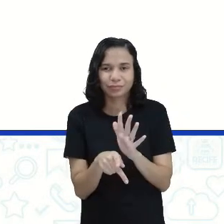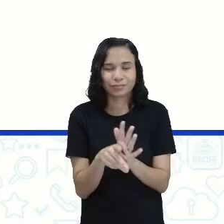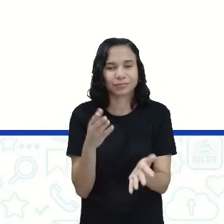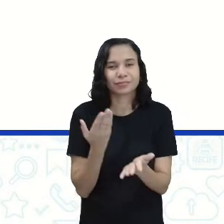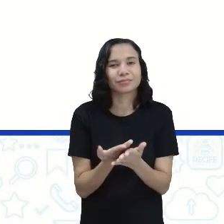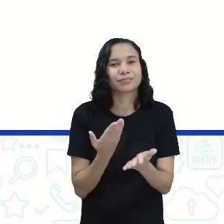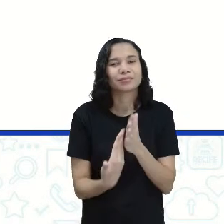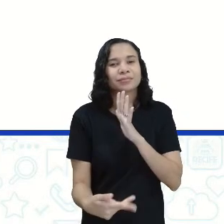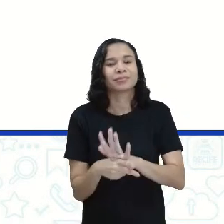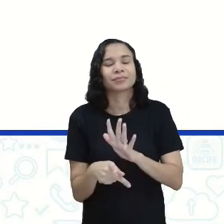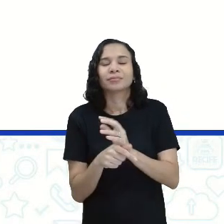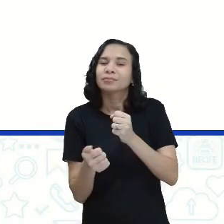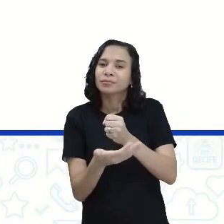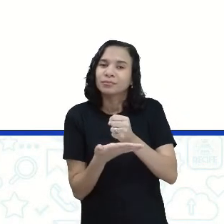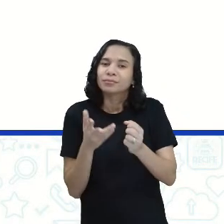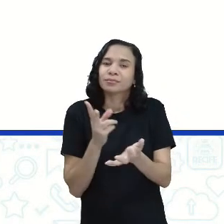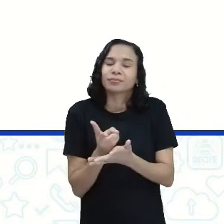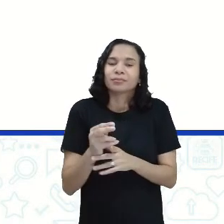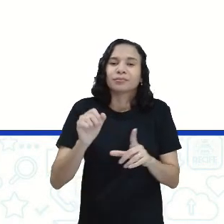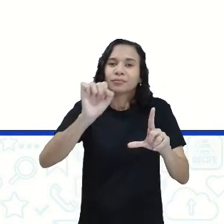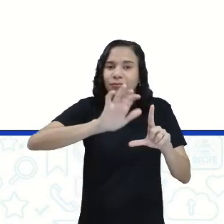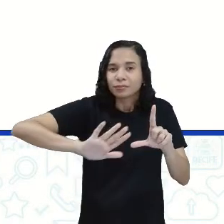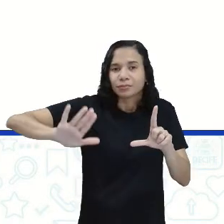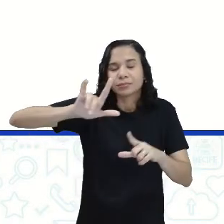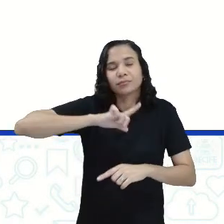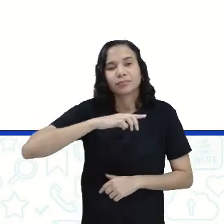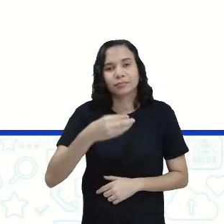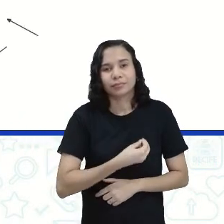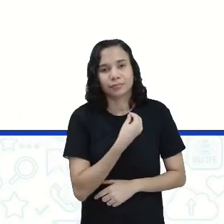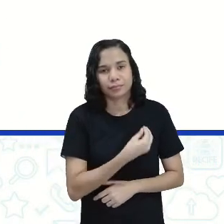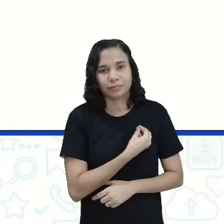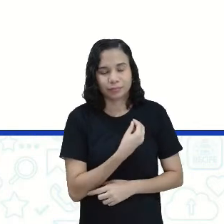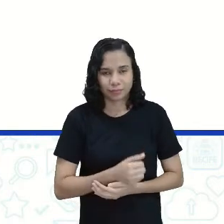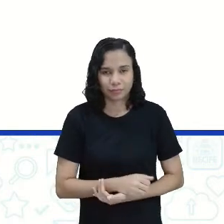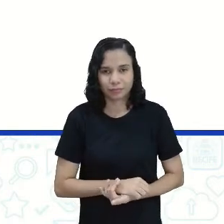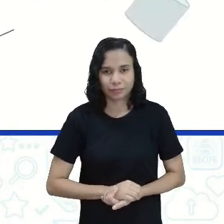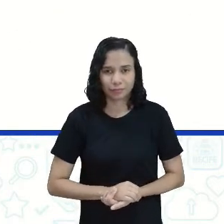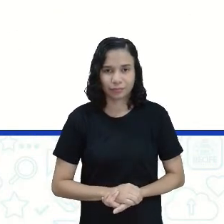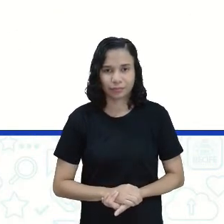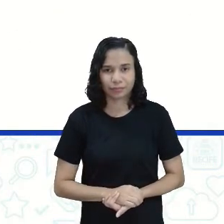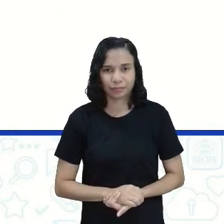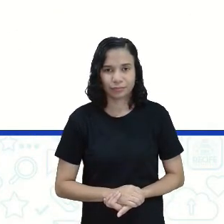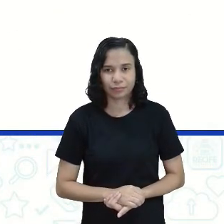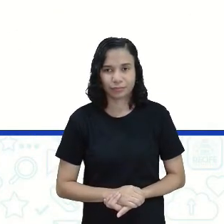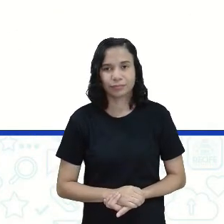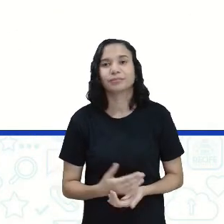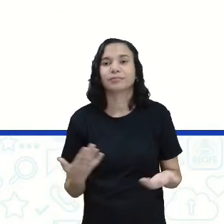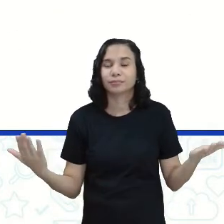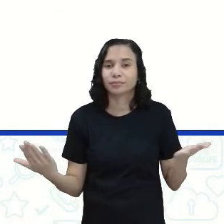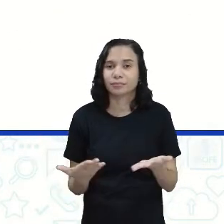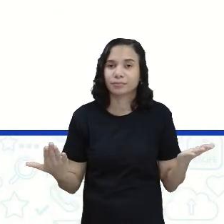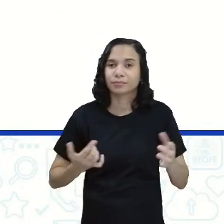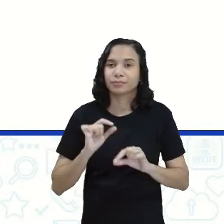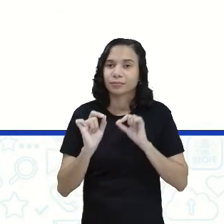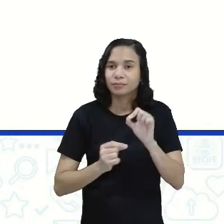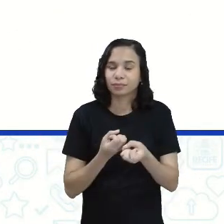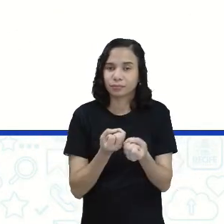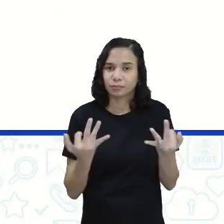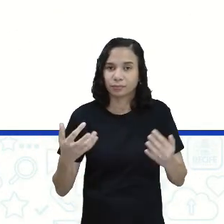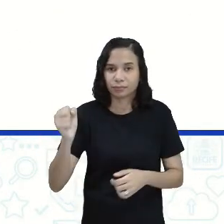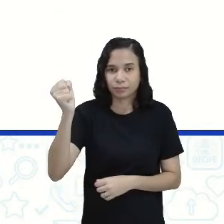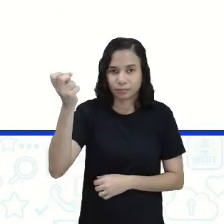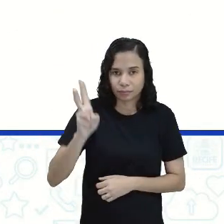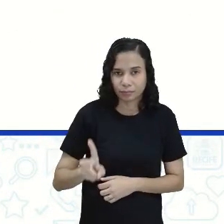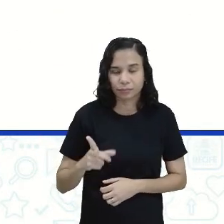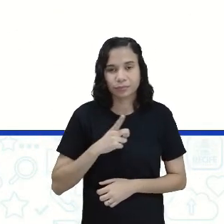só. E a base sempre vai ser o espaço ocupado, né, em si. E aí, o número de vezes que vai